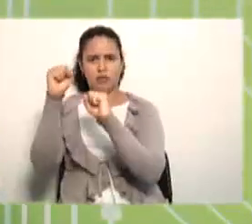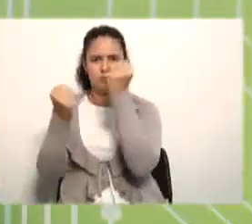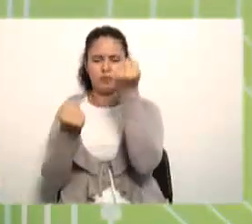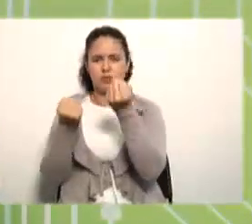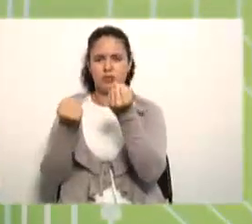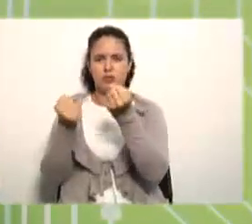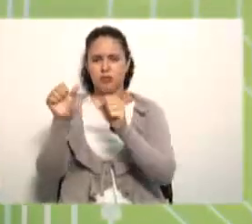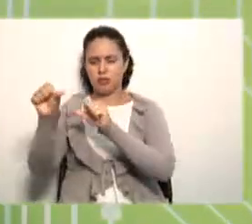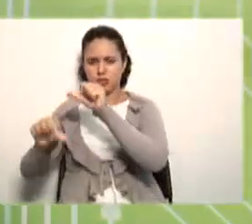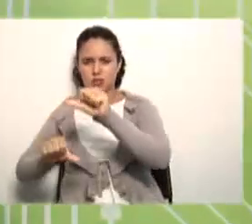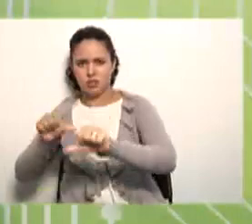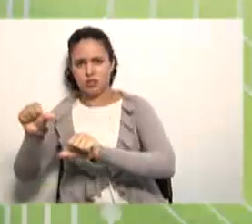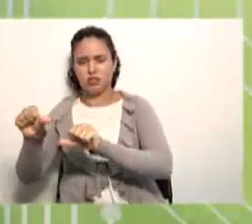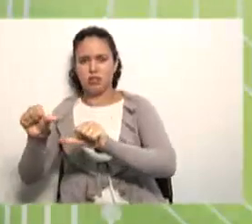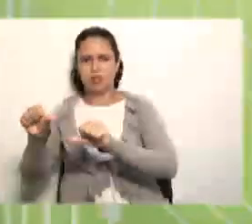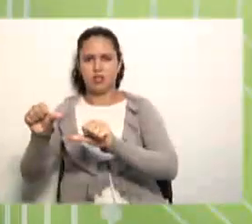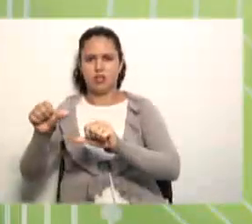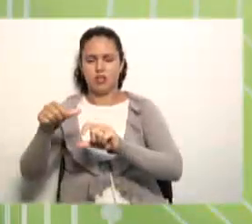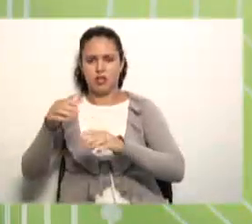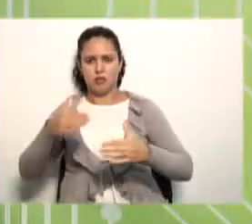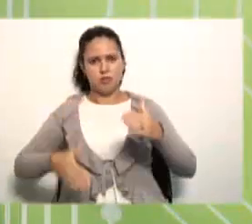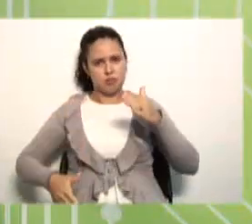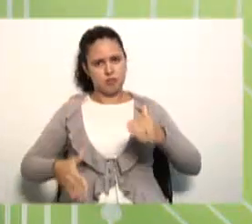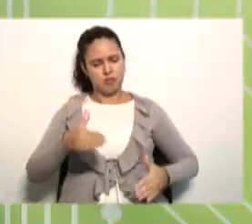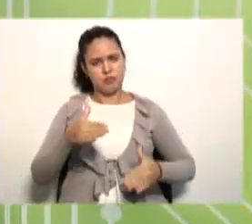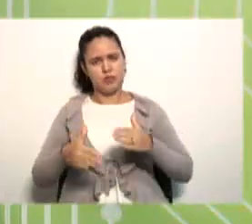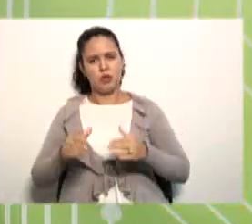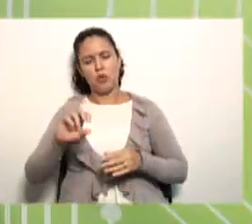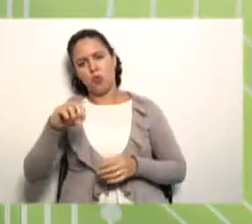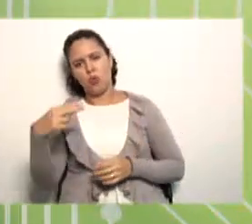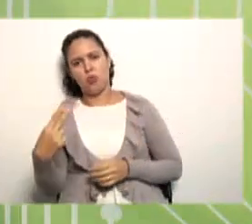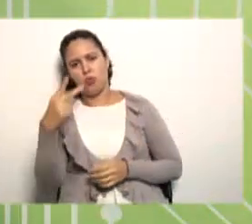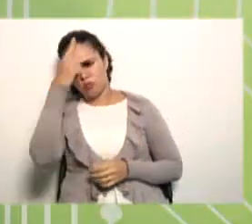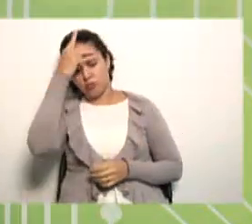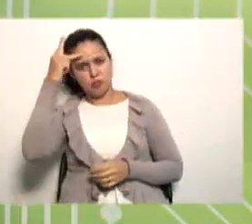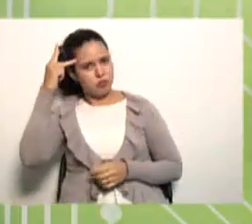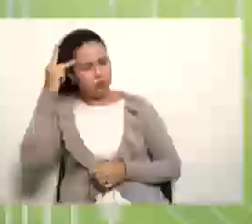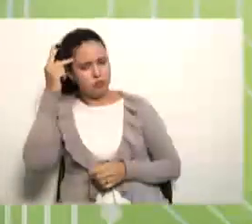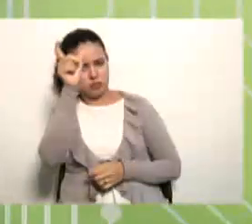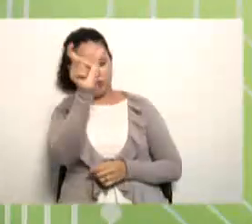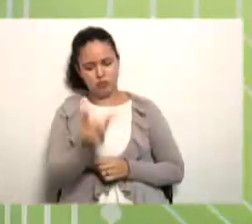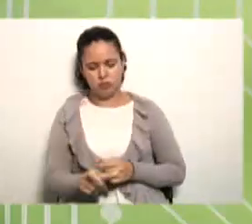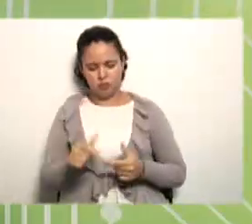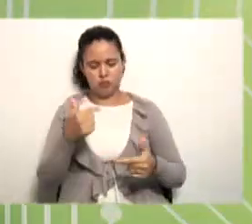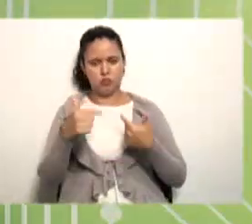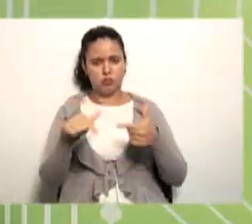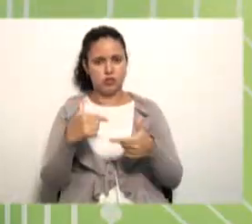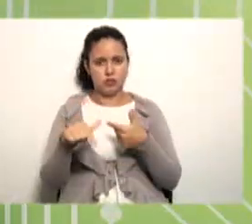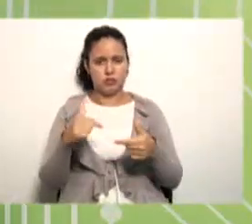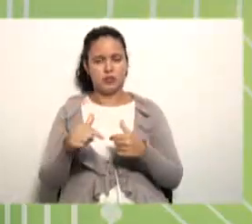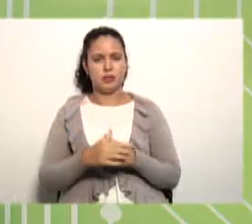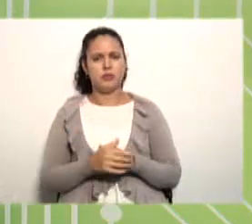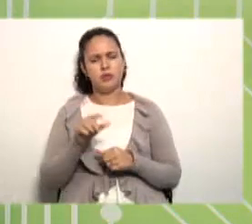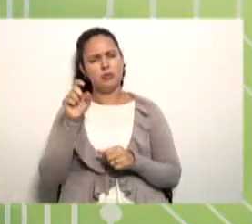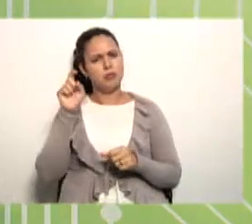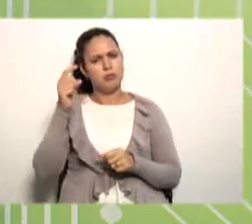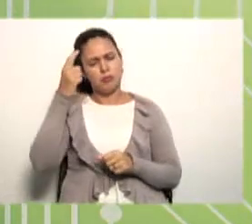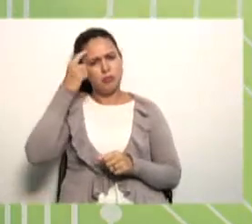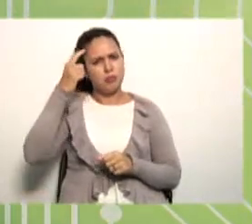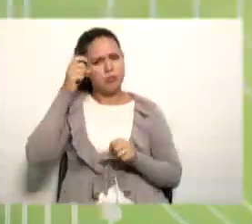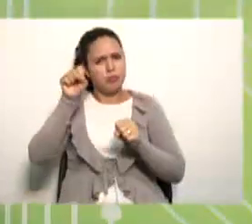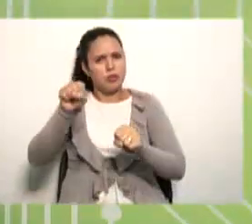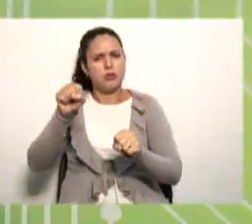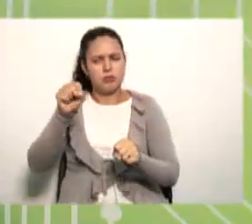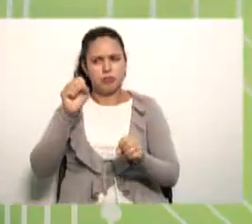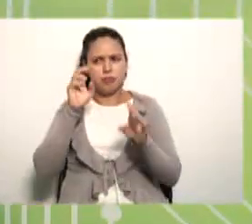computadores, por robôs ou por trabalho humano, por pessoas. Às vezes você pode fazer esse exercício mental, para imaginar. Eu posso